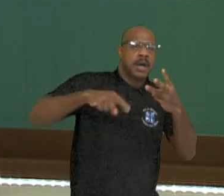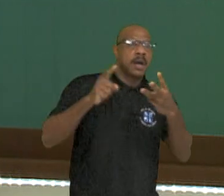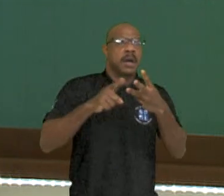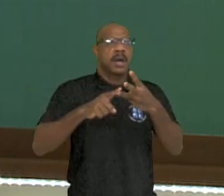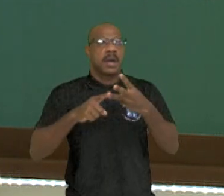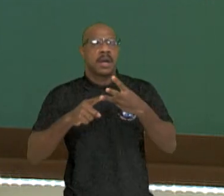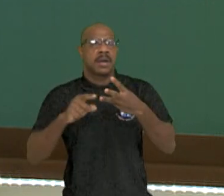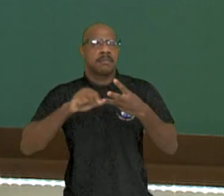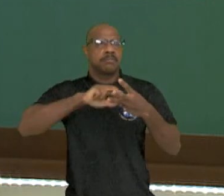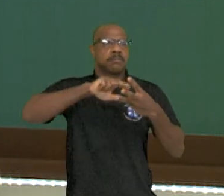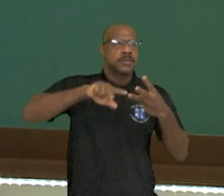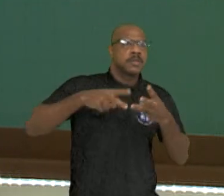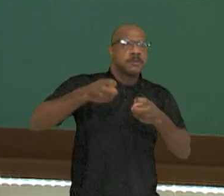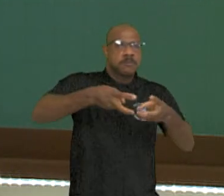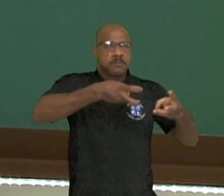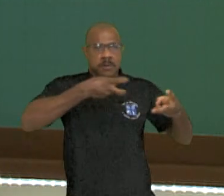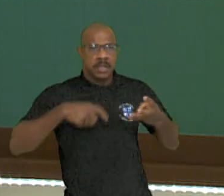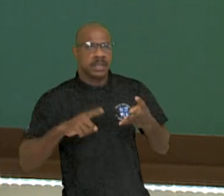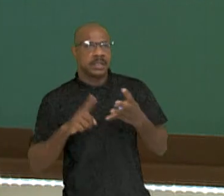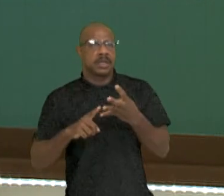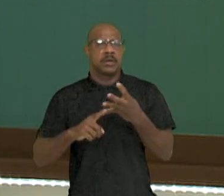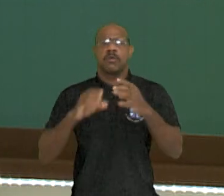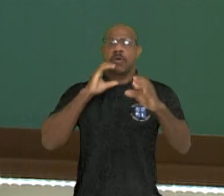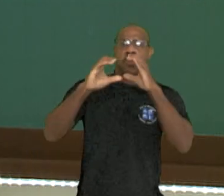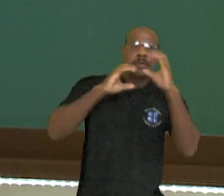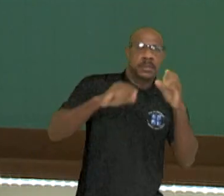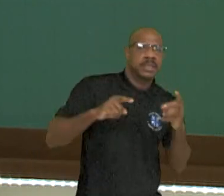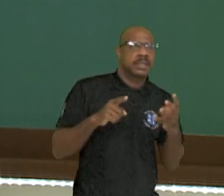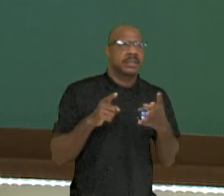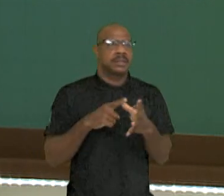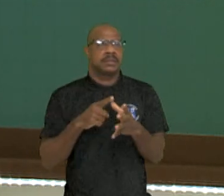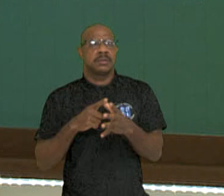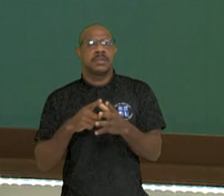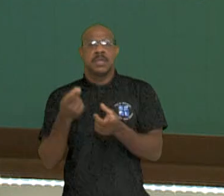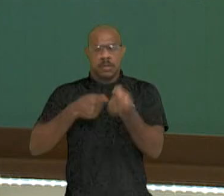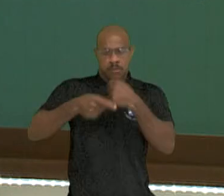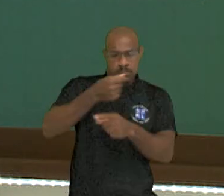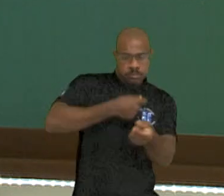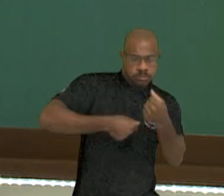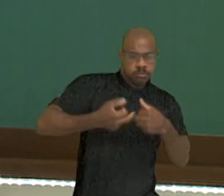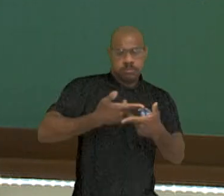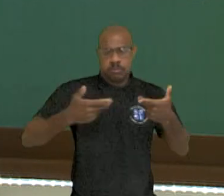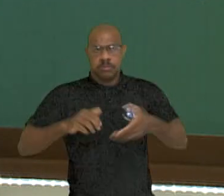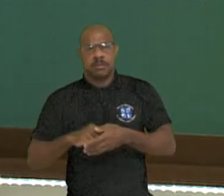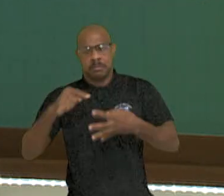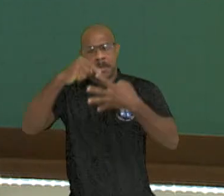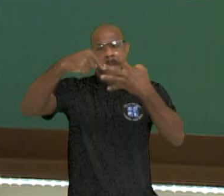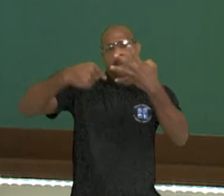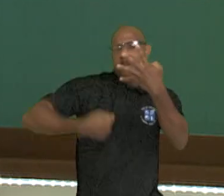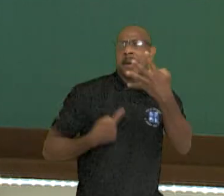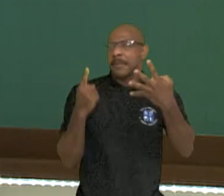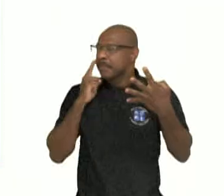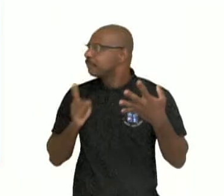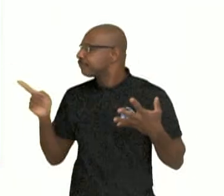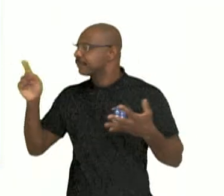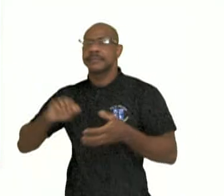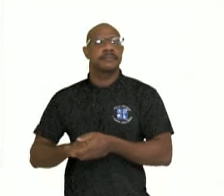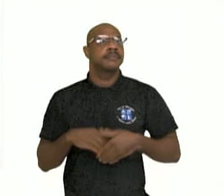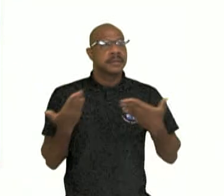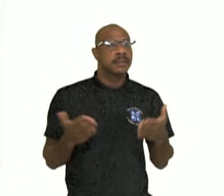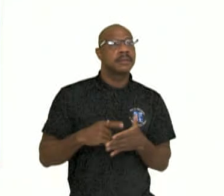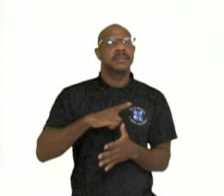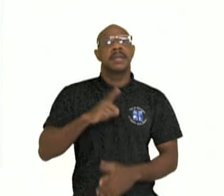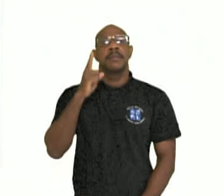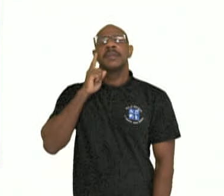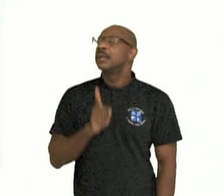por recursos naturais fez com que se ampliasse ali a ocupação do território pelos portugueses, Então aqui